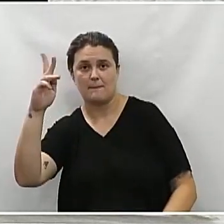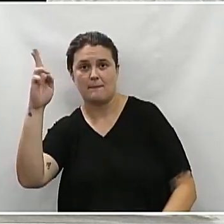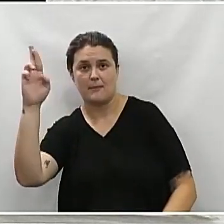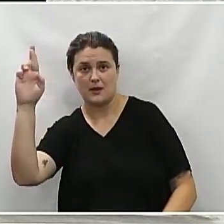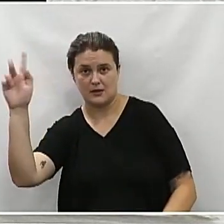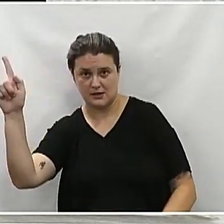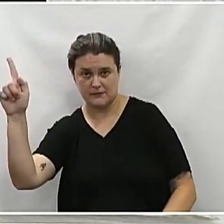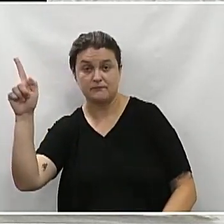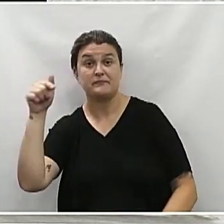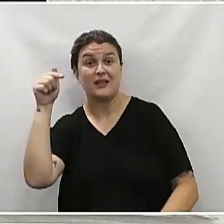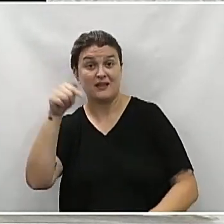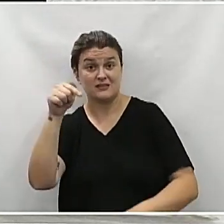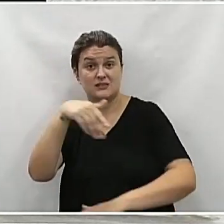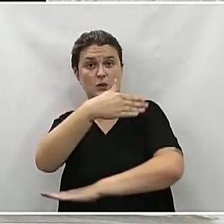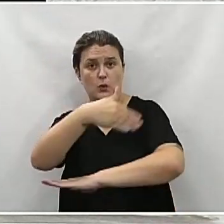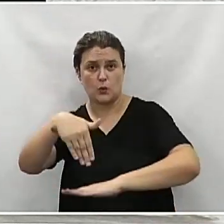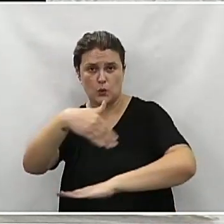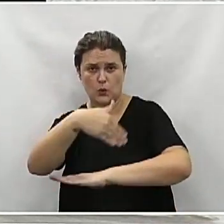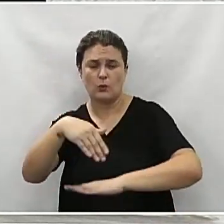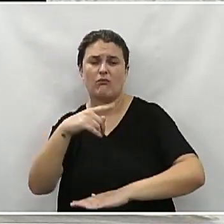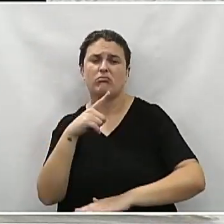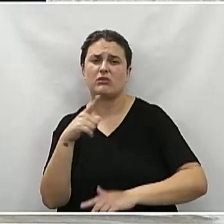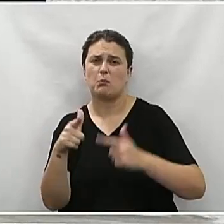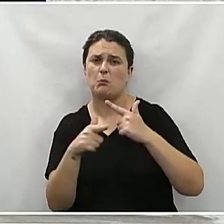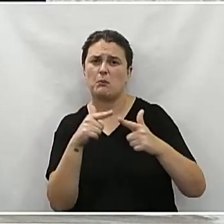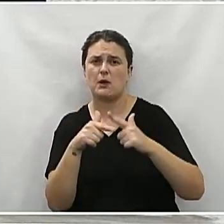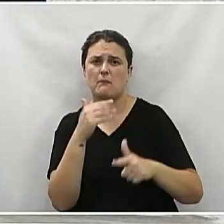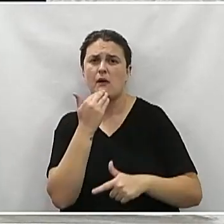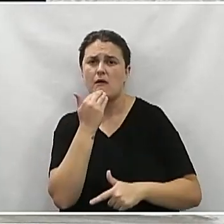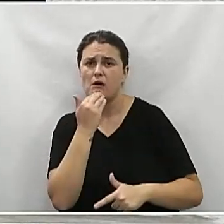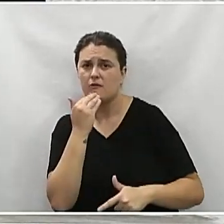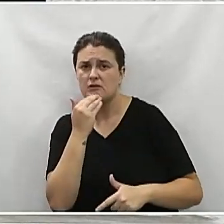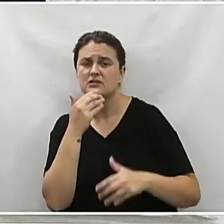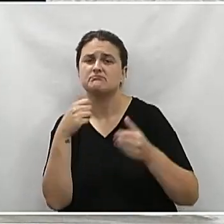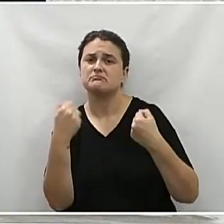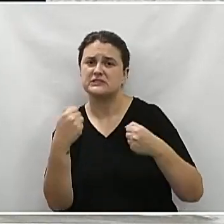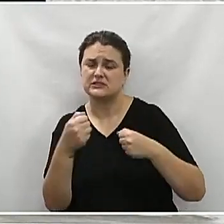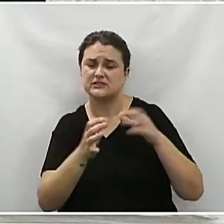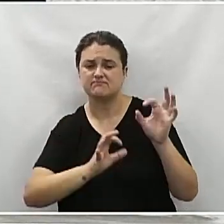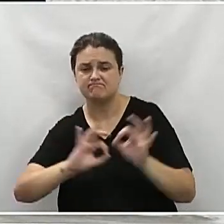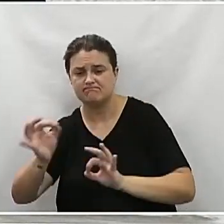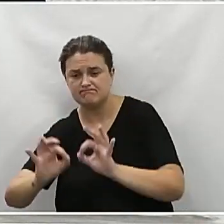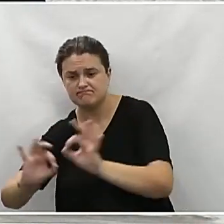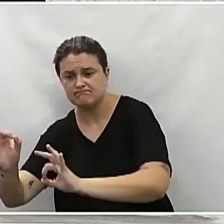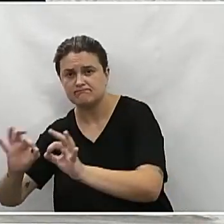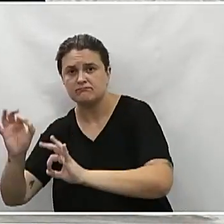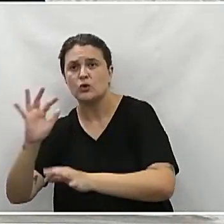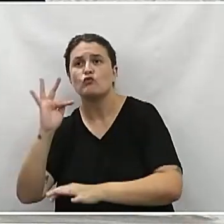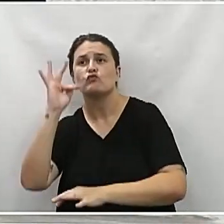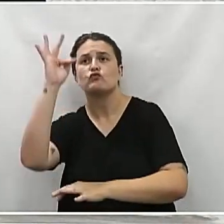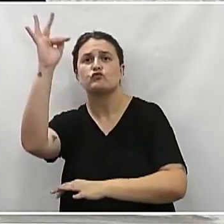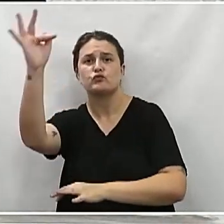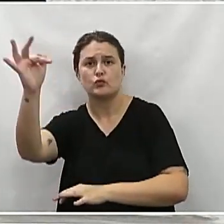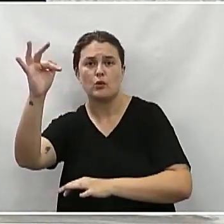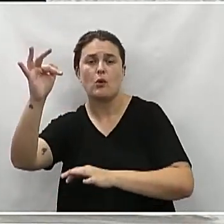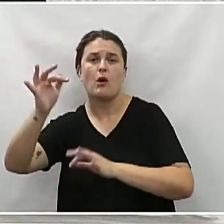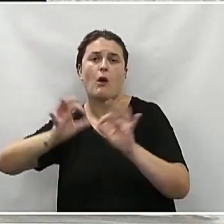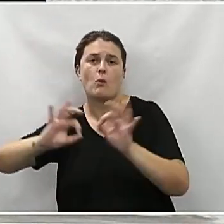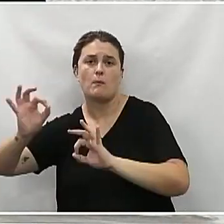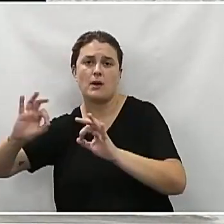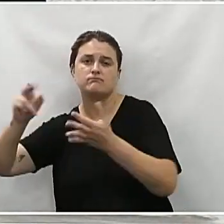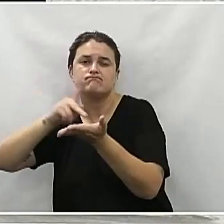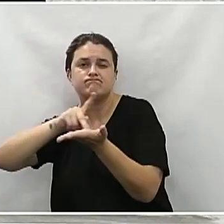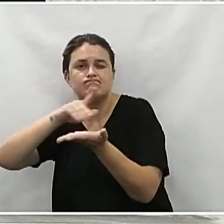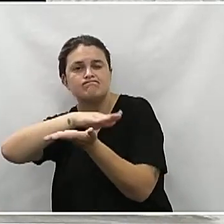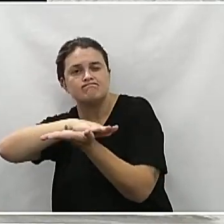Justificativa. Essa via encontra-se em condições precárias e se faz necessário o planejamento para que, em futuro próximo, possa ser